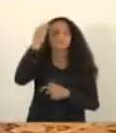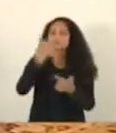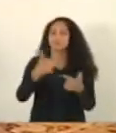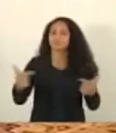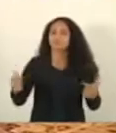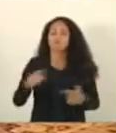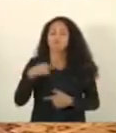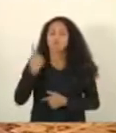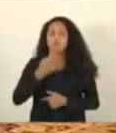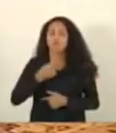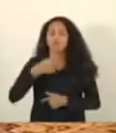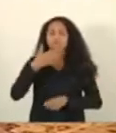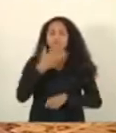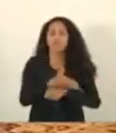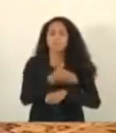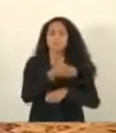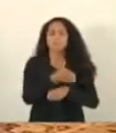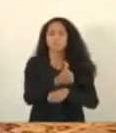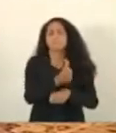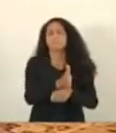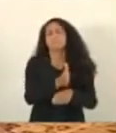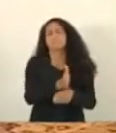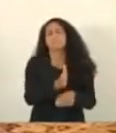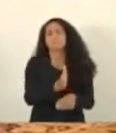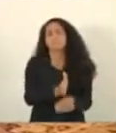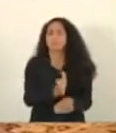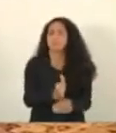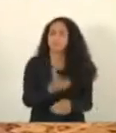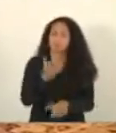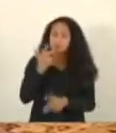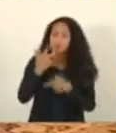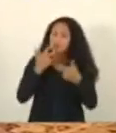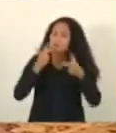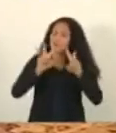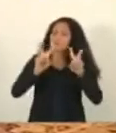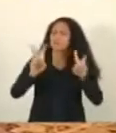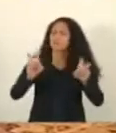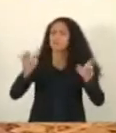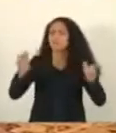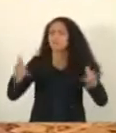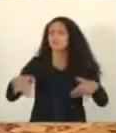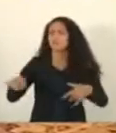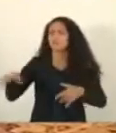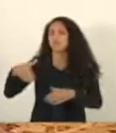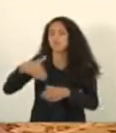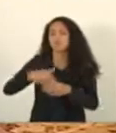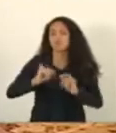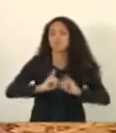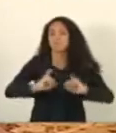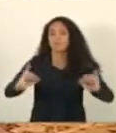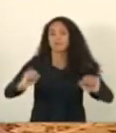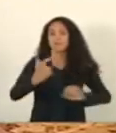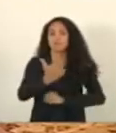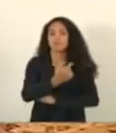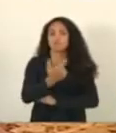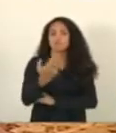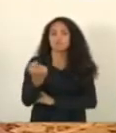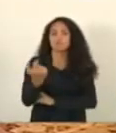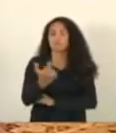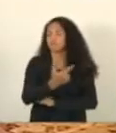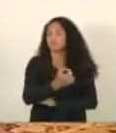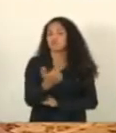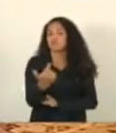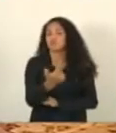tempo todo do casuísmo que se está usando o governador para fazer campanha para 2022, dizendo